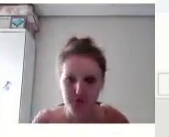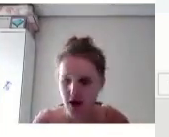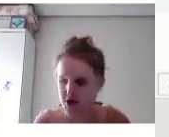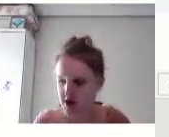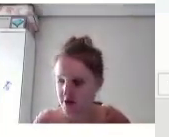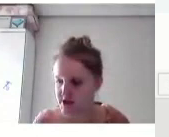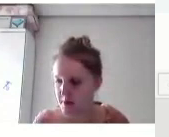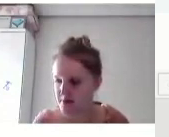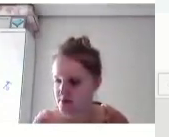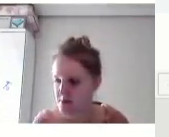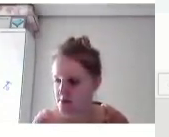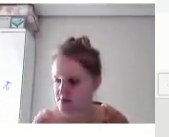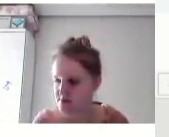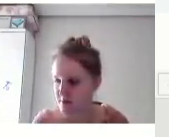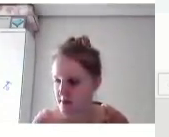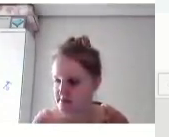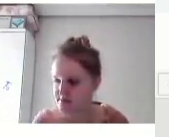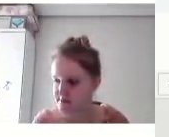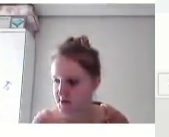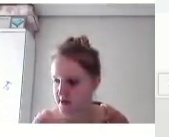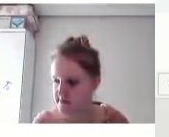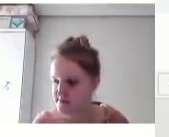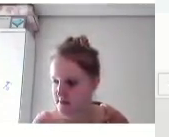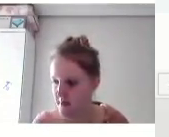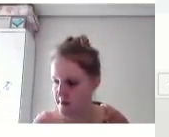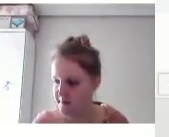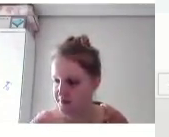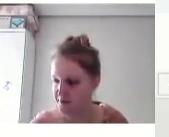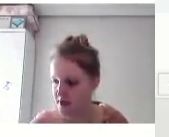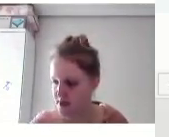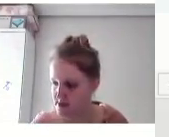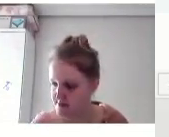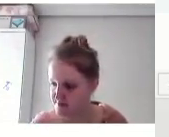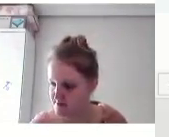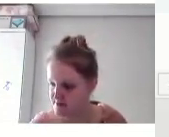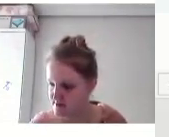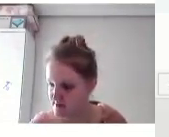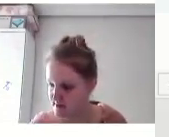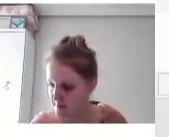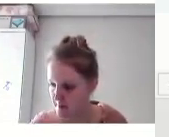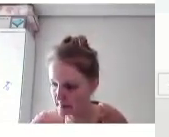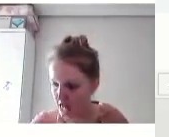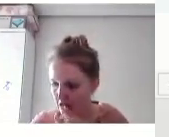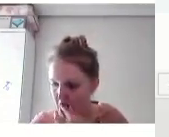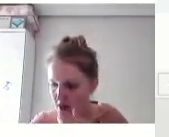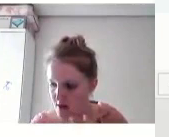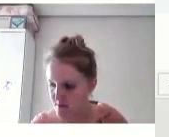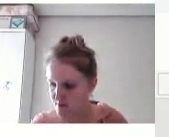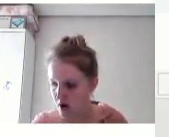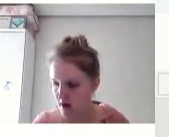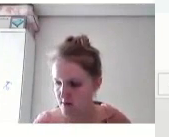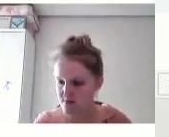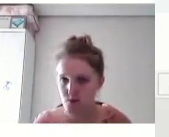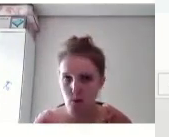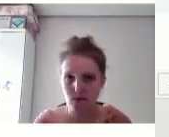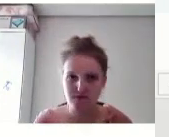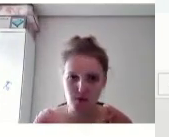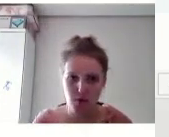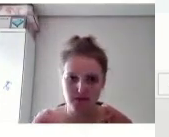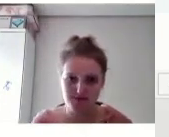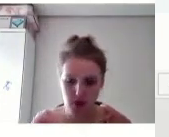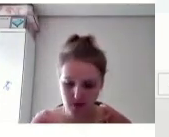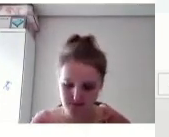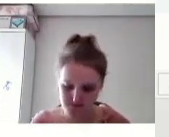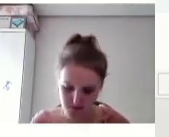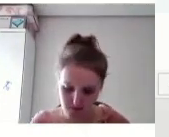φ ponto, lá atrás, no início da aula, a gente mostrou explicitamente, né? Ó, del L del φ ponto